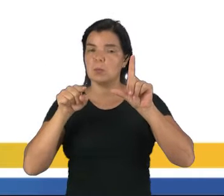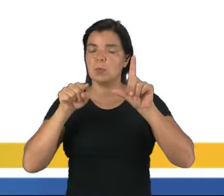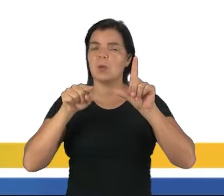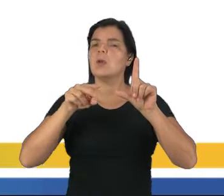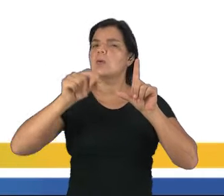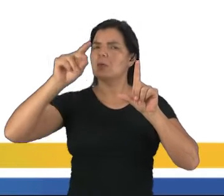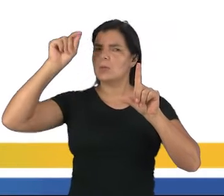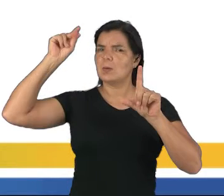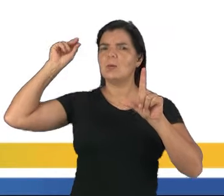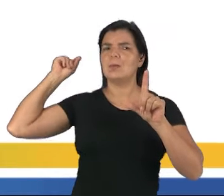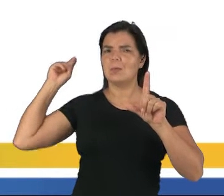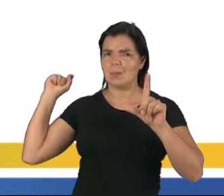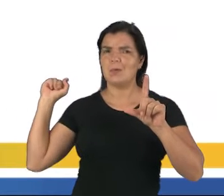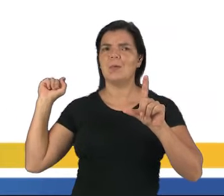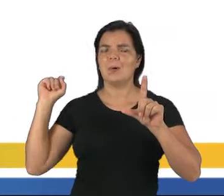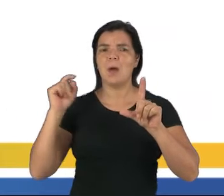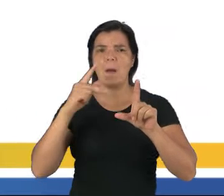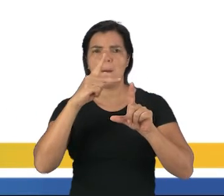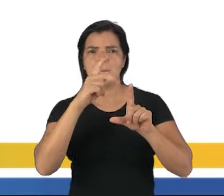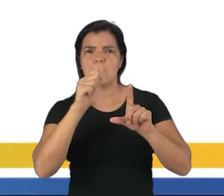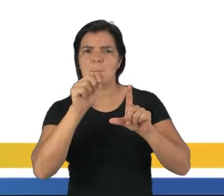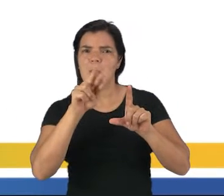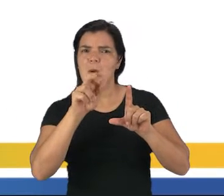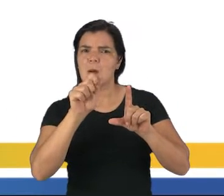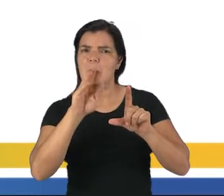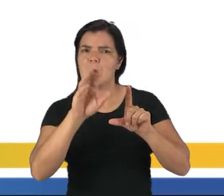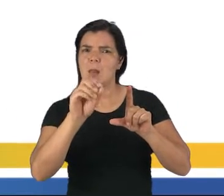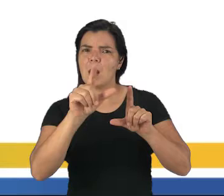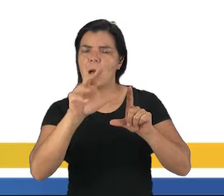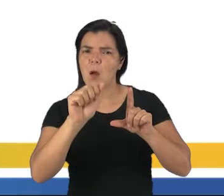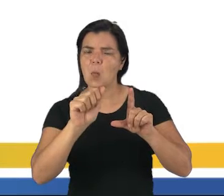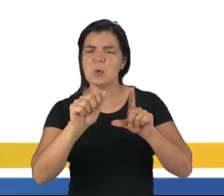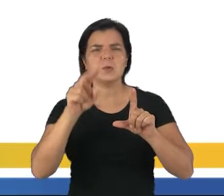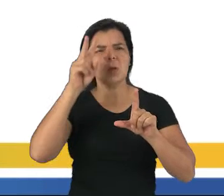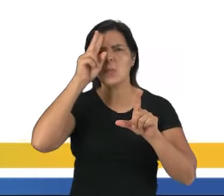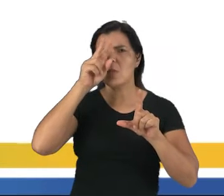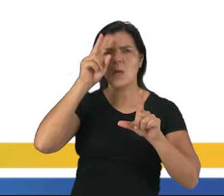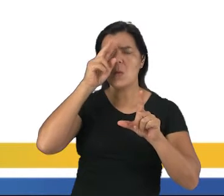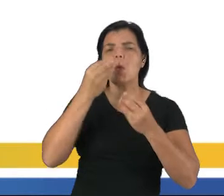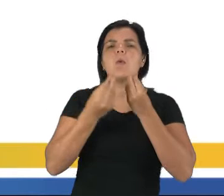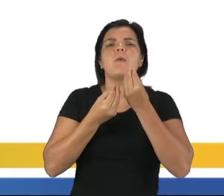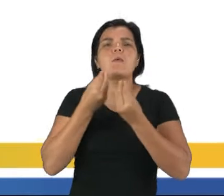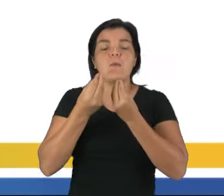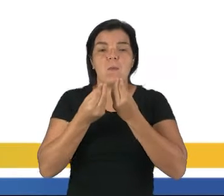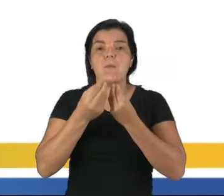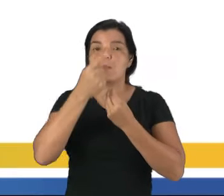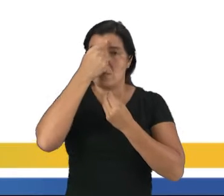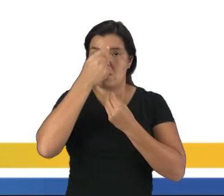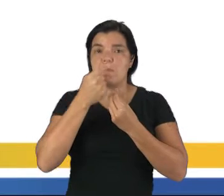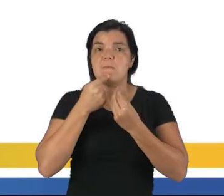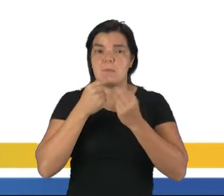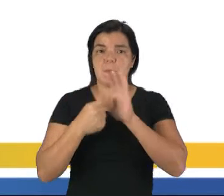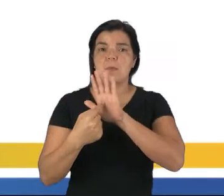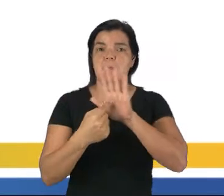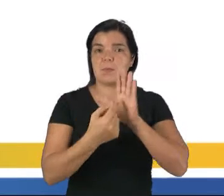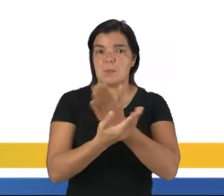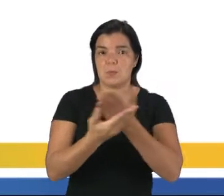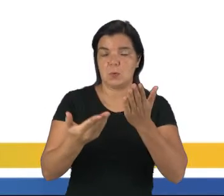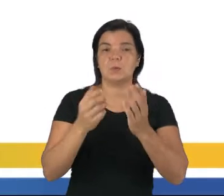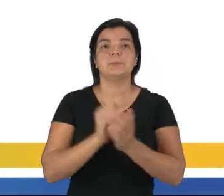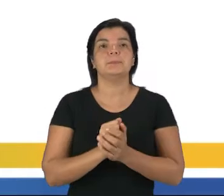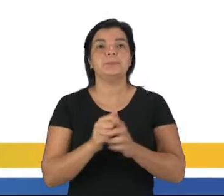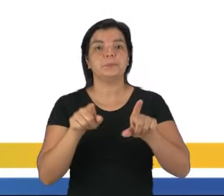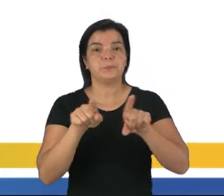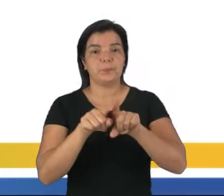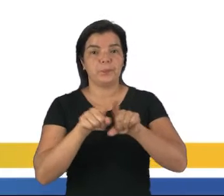tempo que você não ouve, né, o nome parábola, você não lembra mais do formato dela, né, eu trouxe aqui o exemplo, então a gente vai ter aqui a